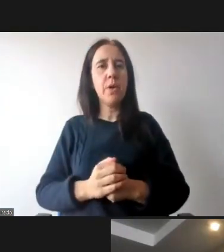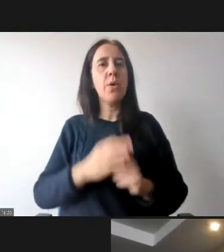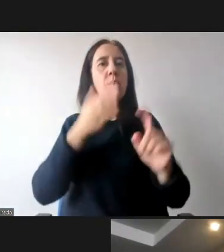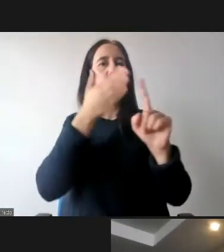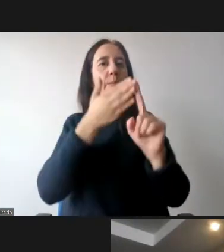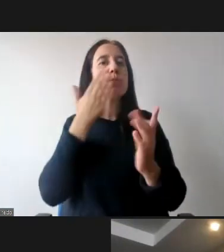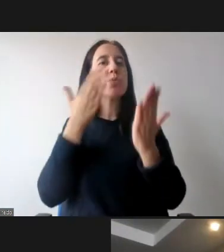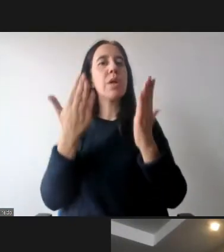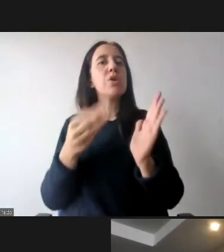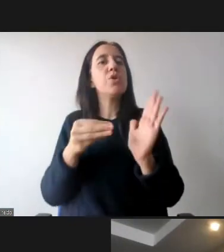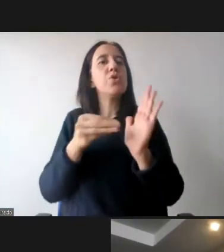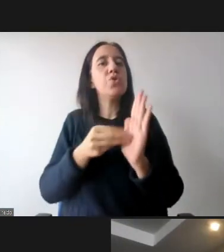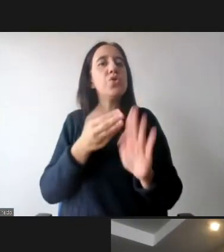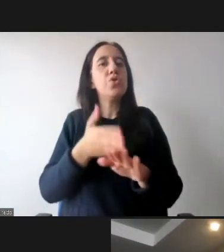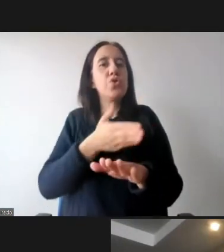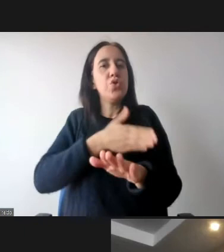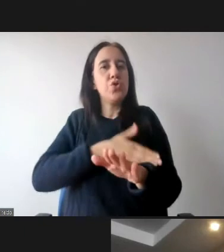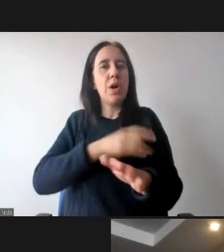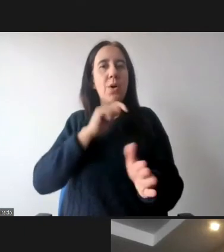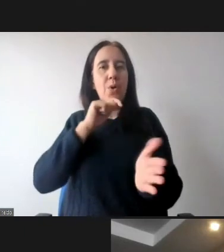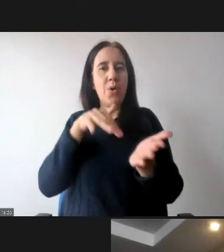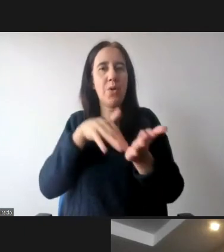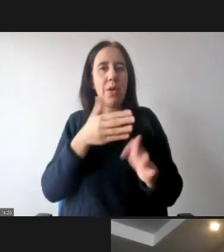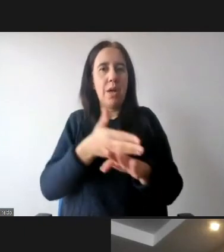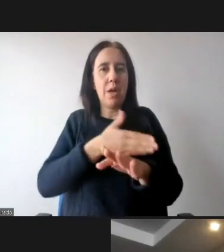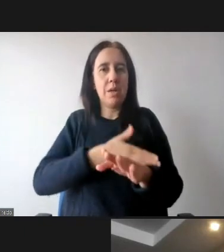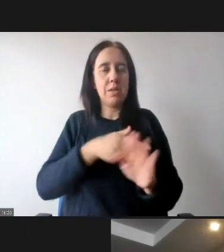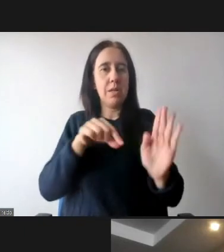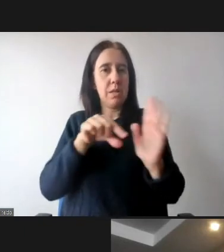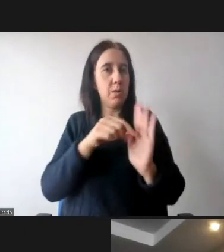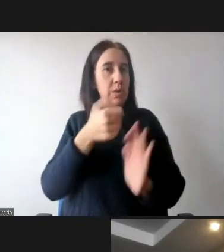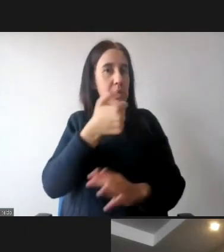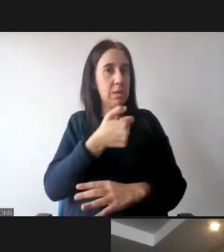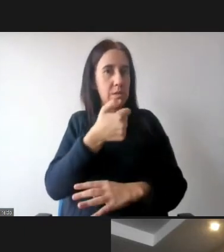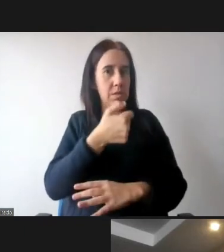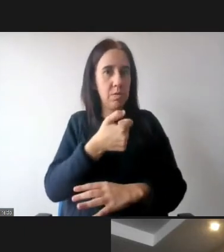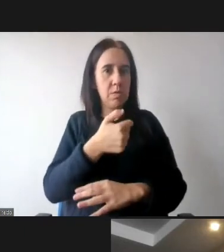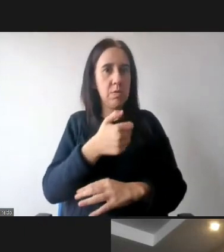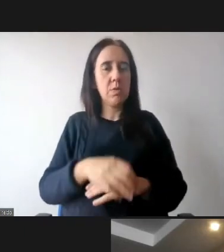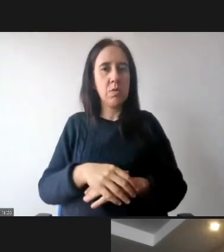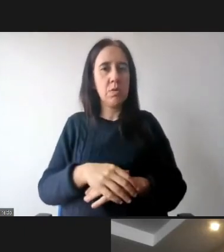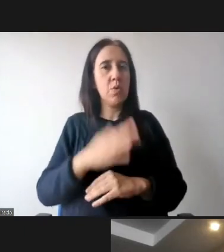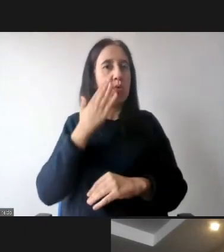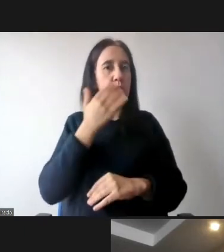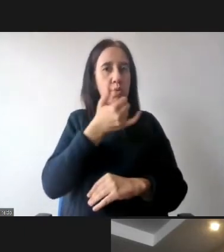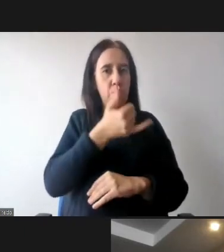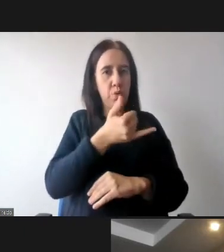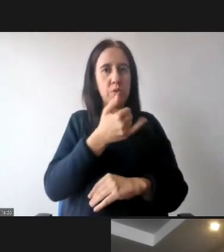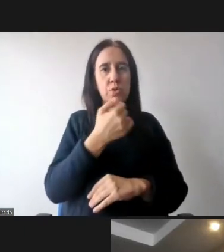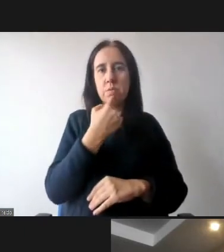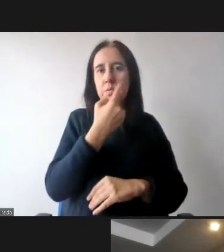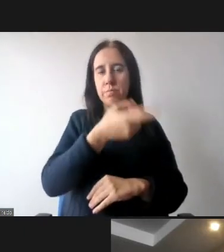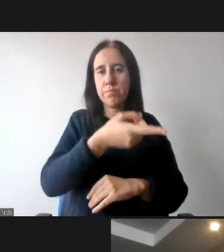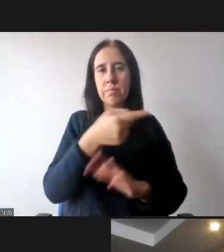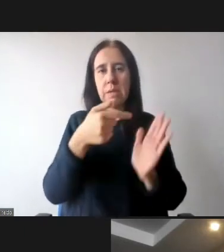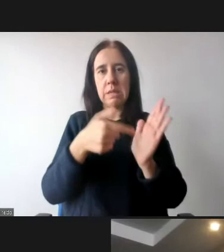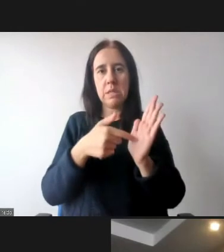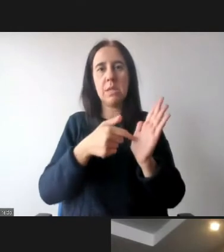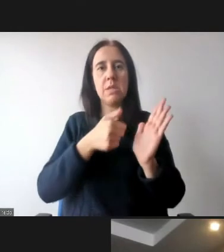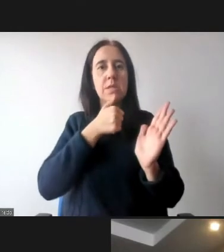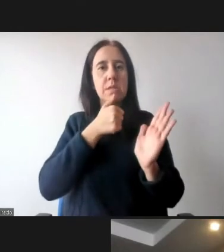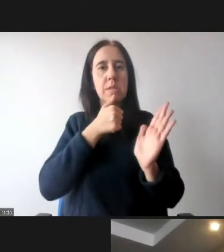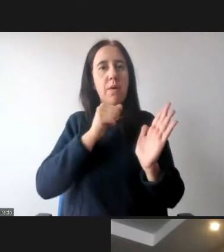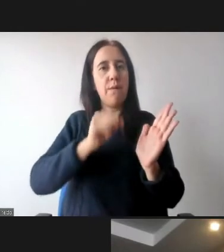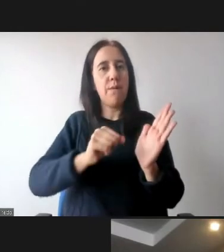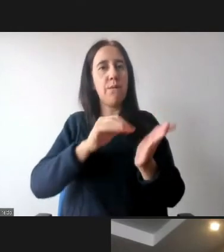estava consagrado no anterior Código, no artigo 5º, no número 2, em que se estabelecia que as decisões da administração